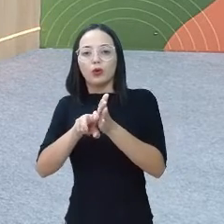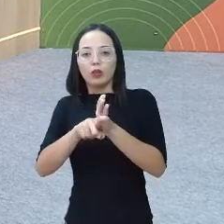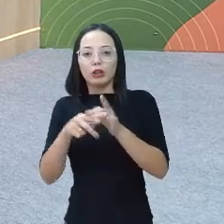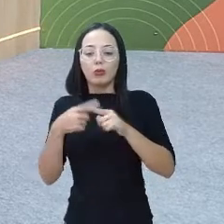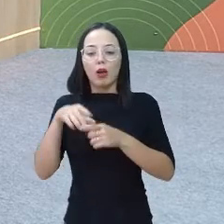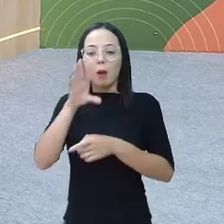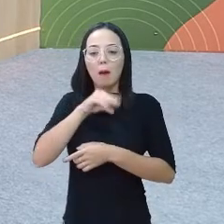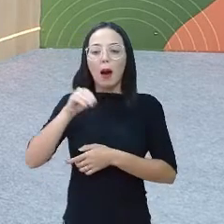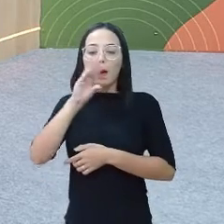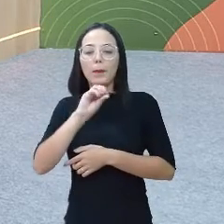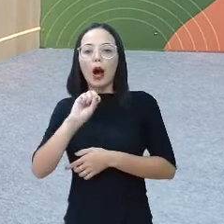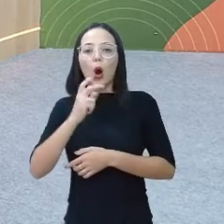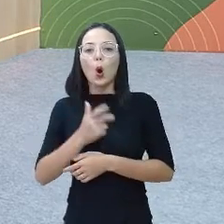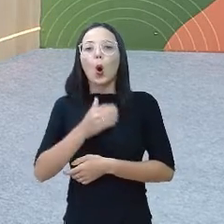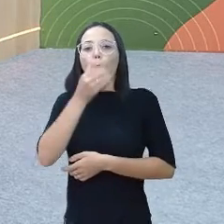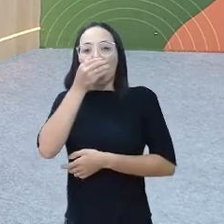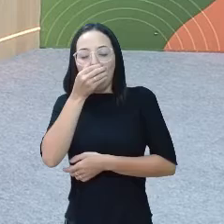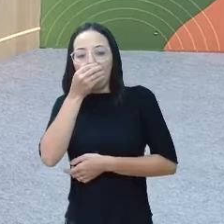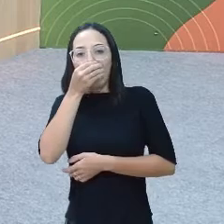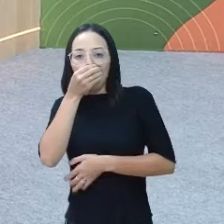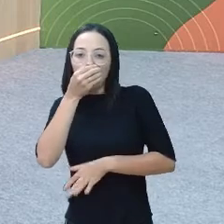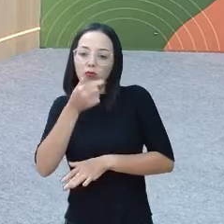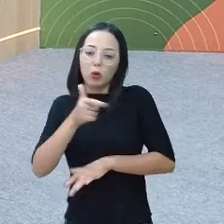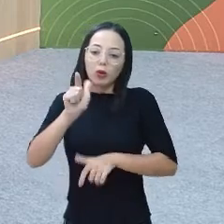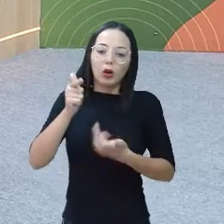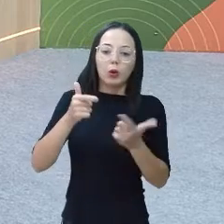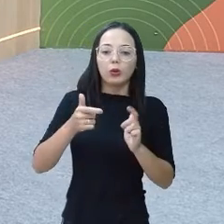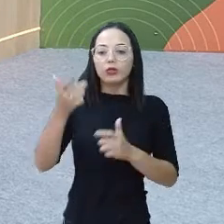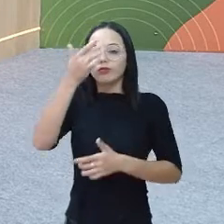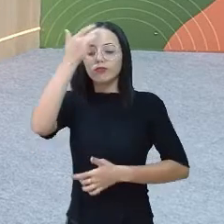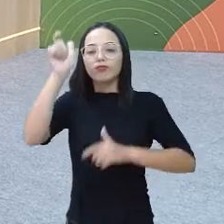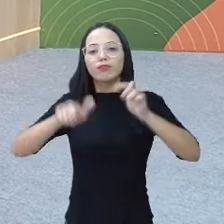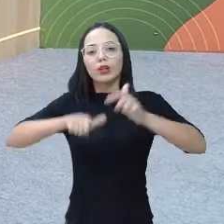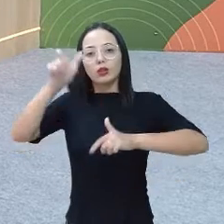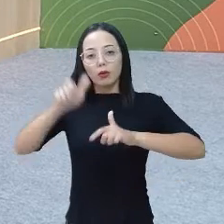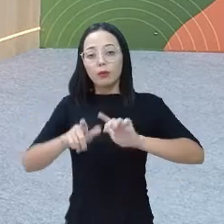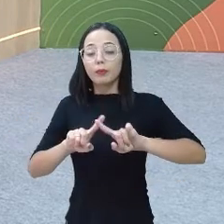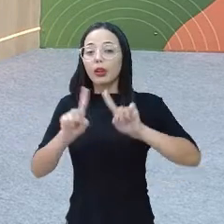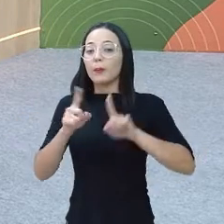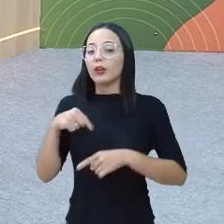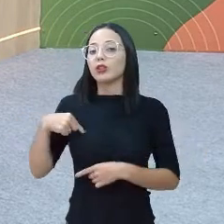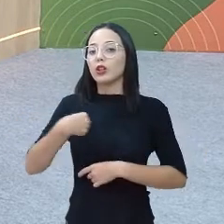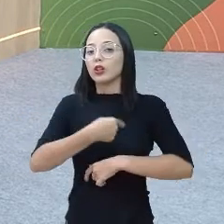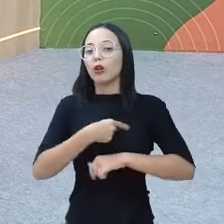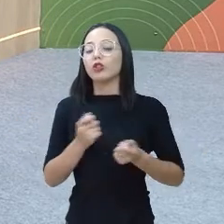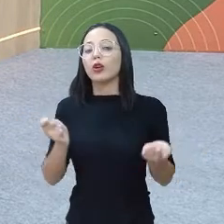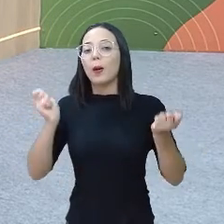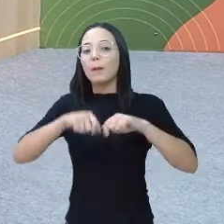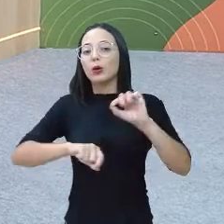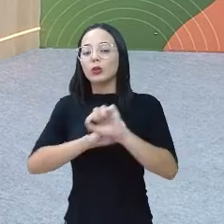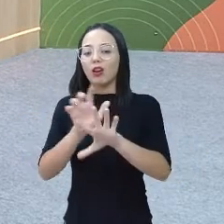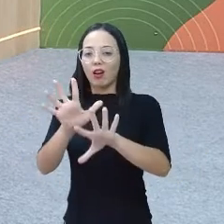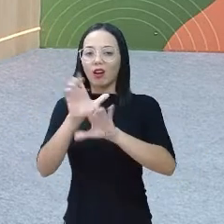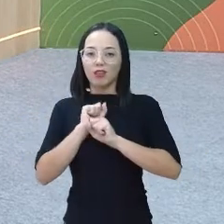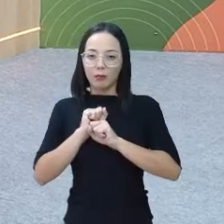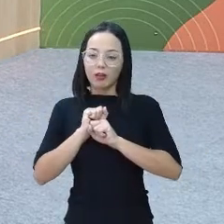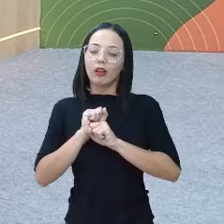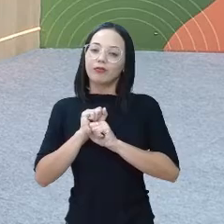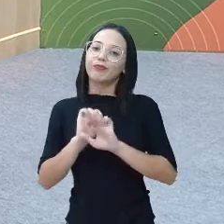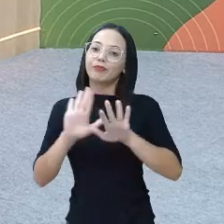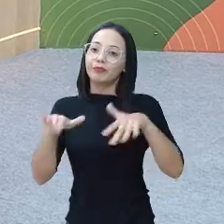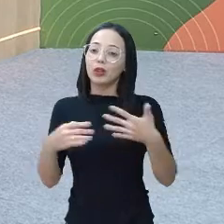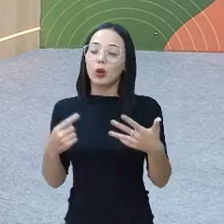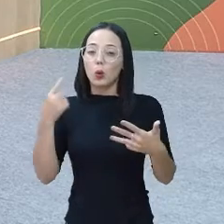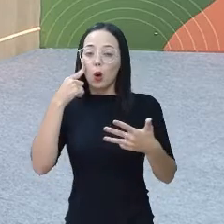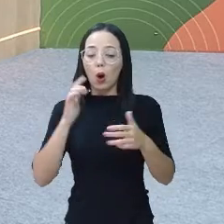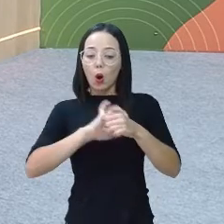da fala, ou da tosse, ou do espirro, né, de outras pessoas, e que a gente possa, né, se contaminar. Então, gente,